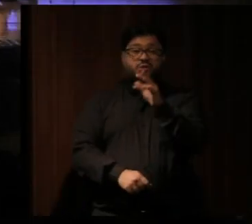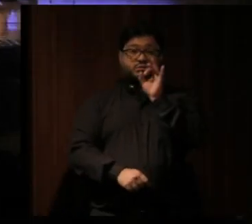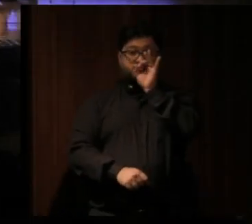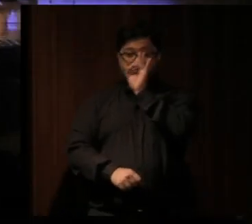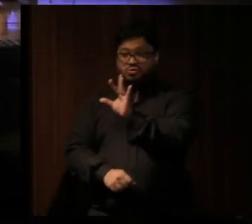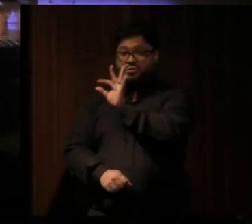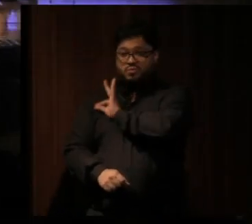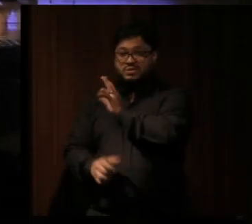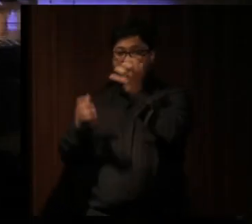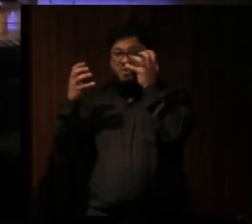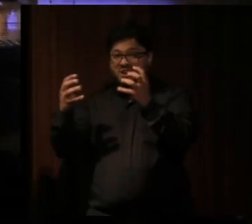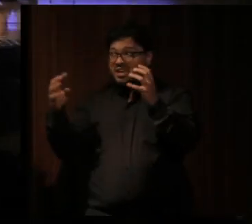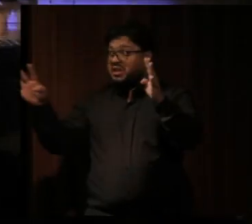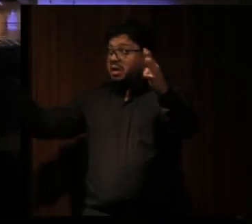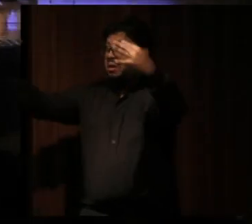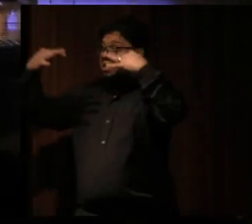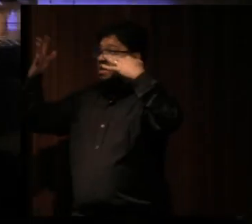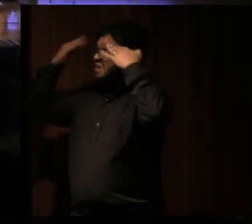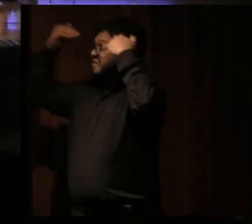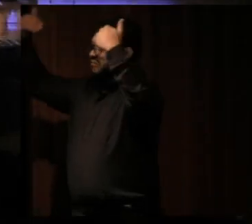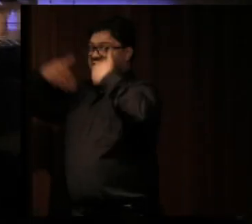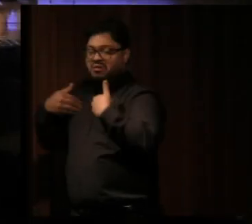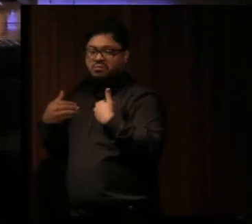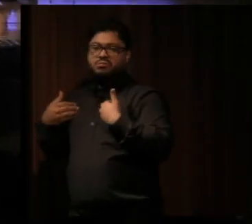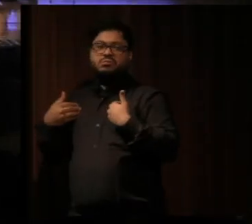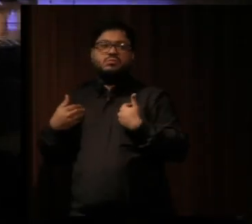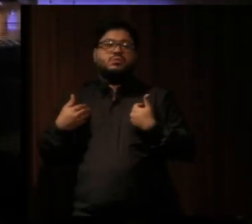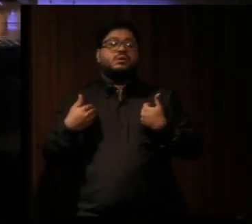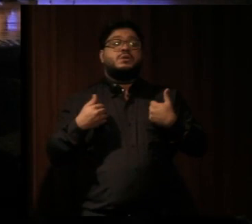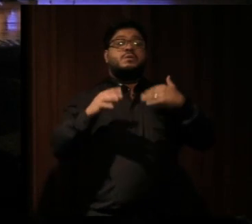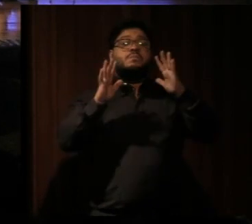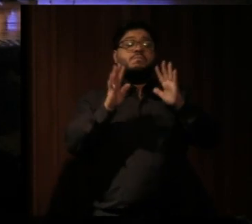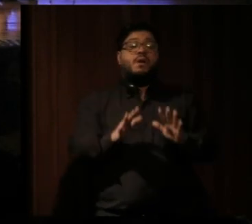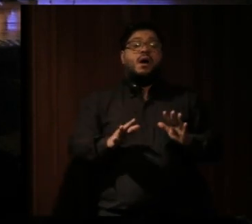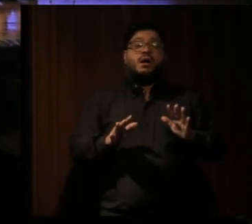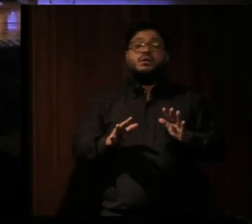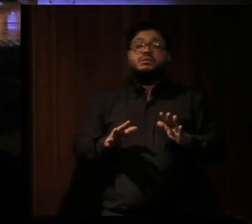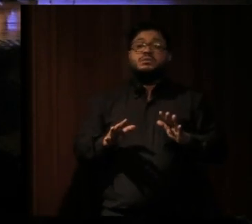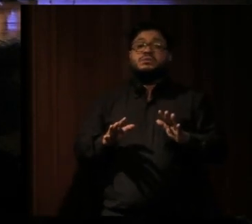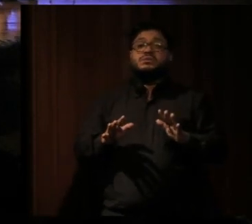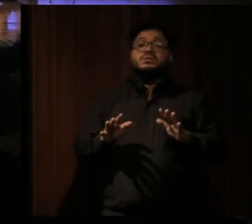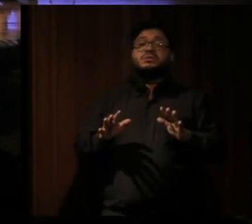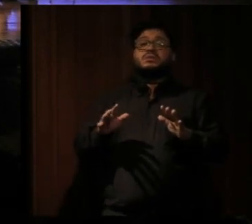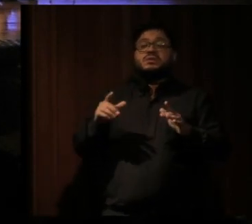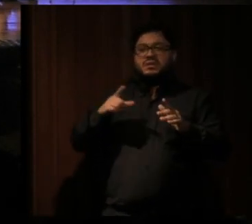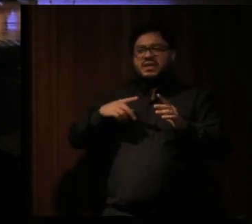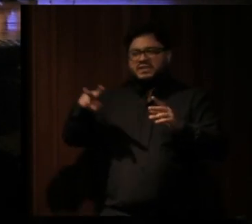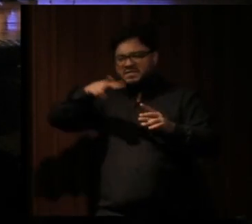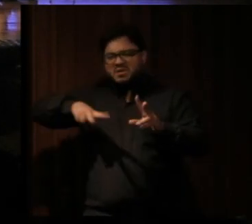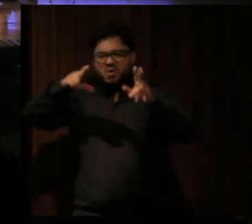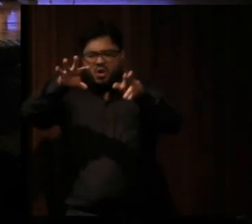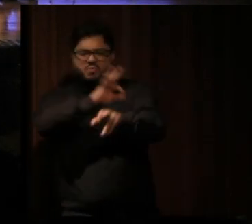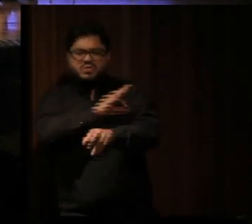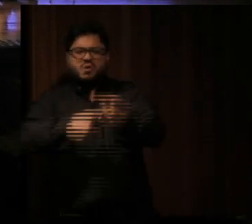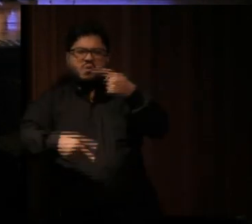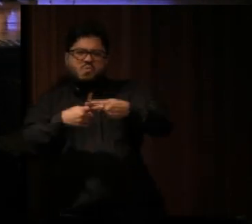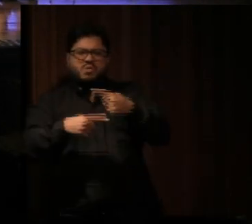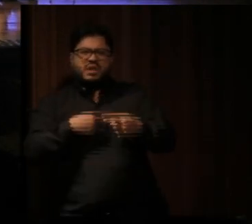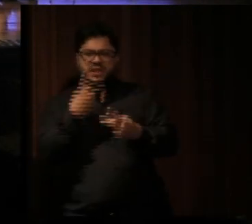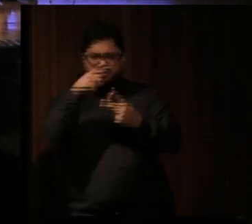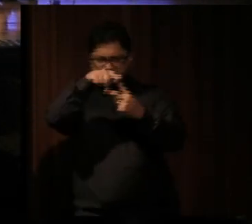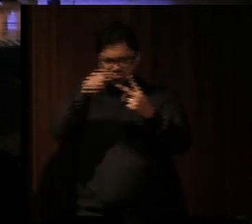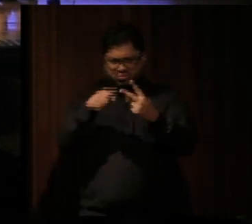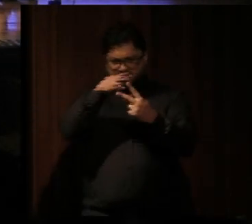policial que quer ter fama mas não eh intensificar Essa visão policialesca né porque acho que tem dois